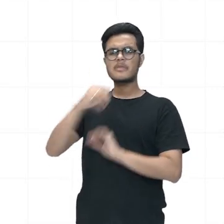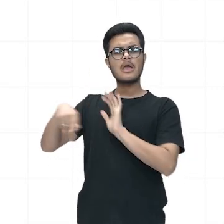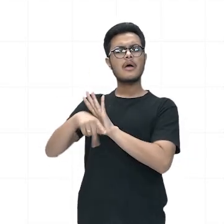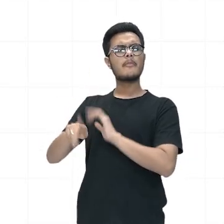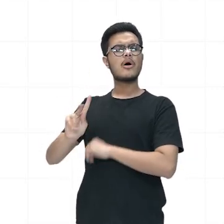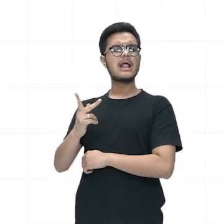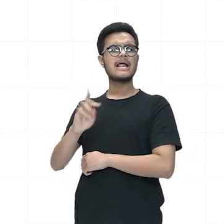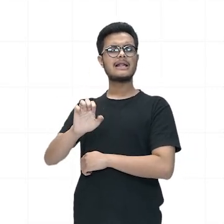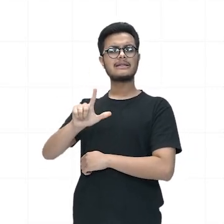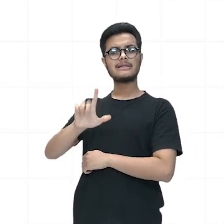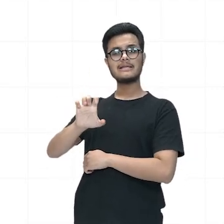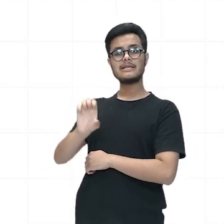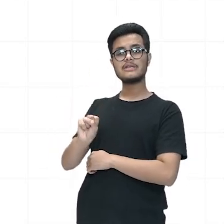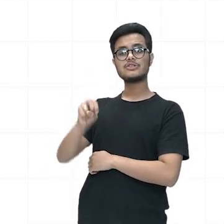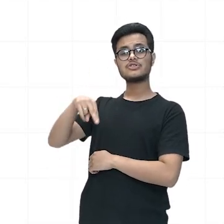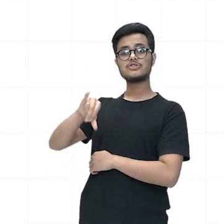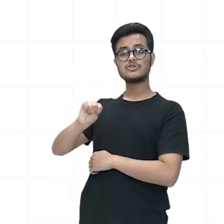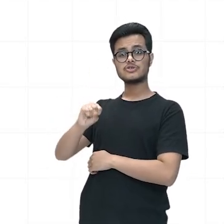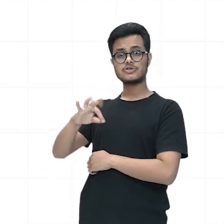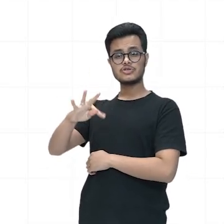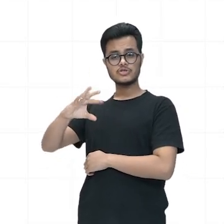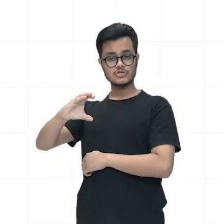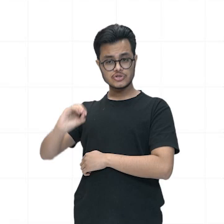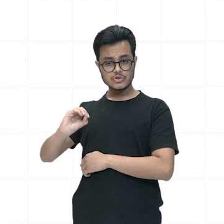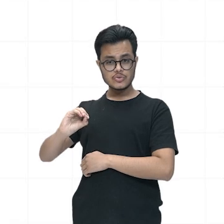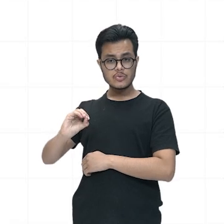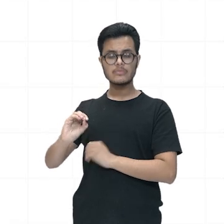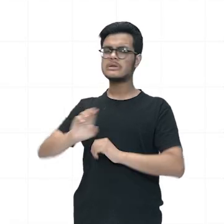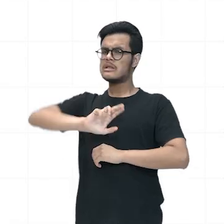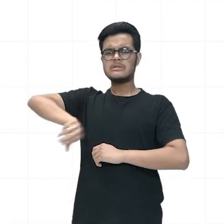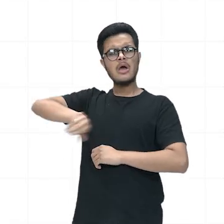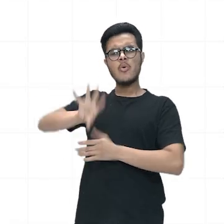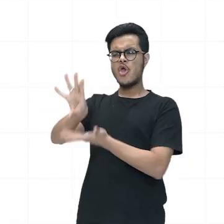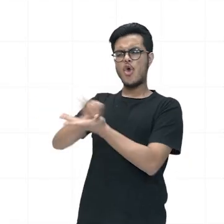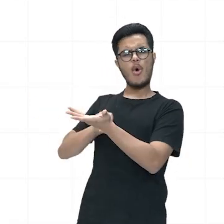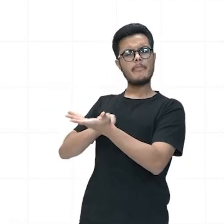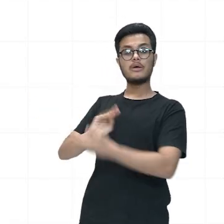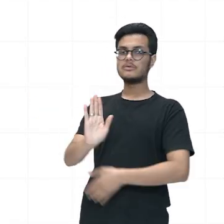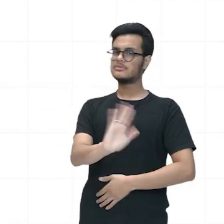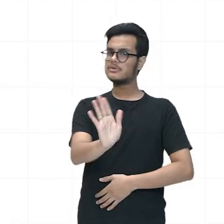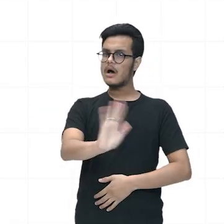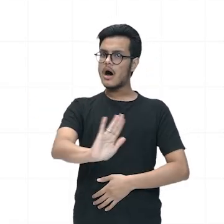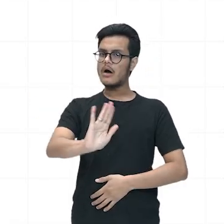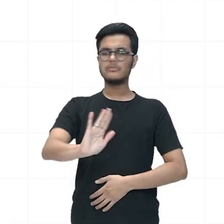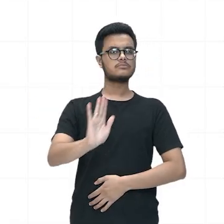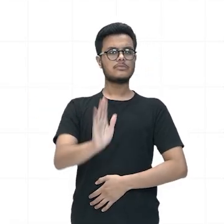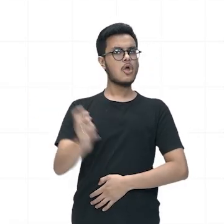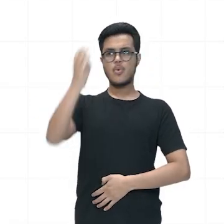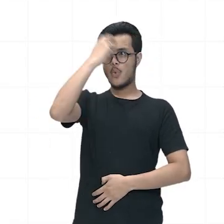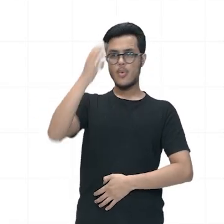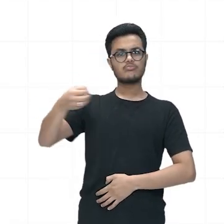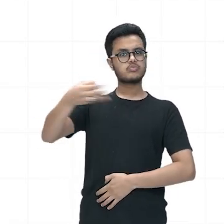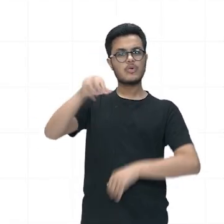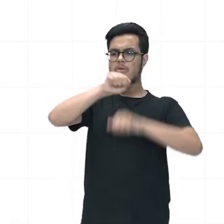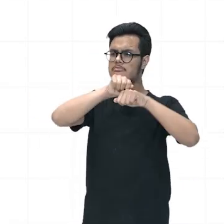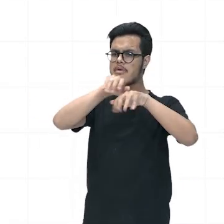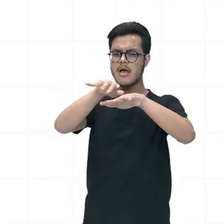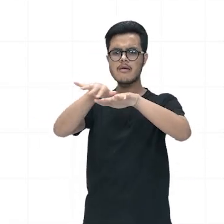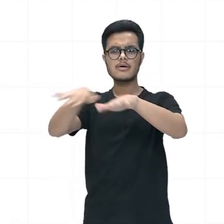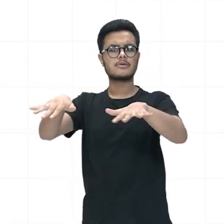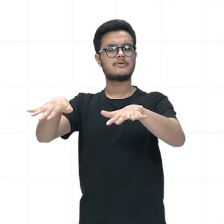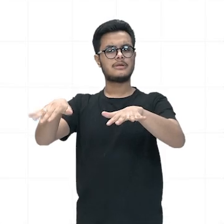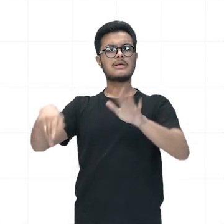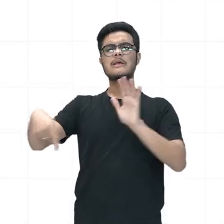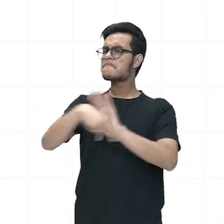helenístico, tá? Então, olha só, a gente vai ver, então, que os romanos, eles vão fazer o quê? Eles vão, então,